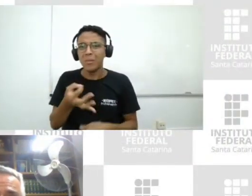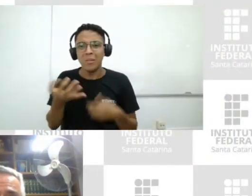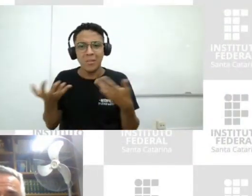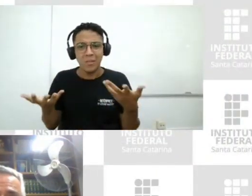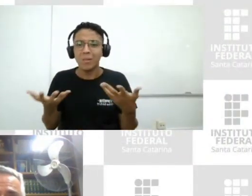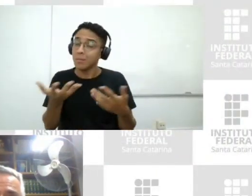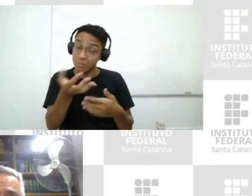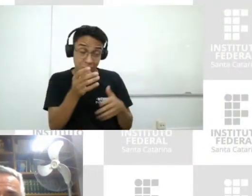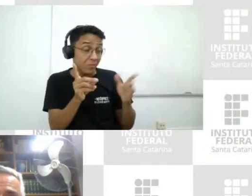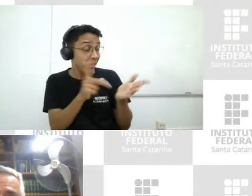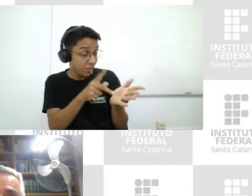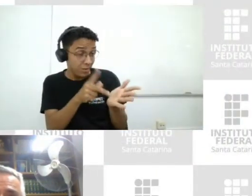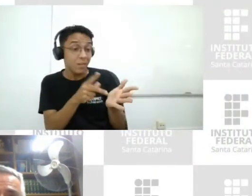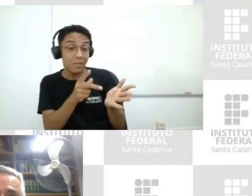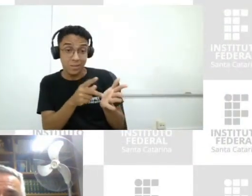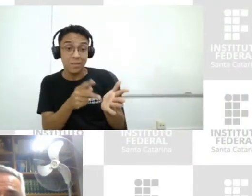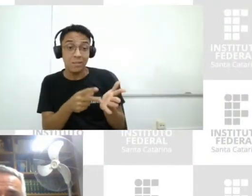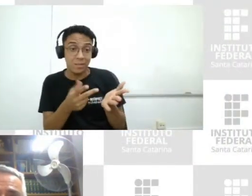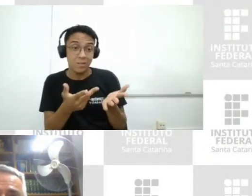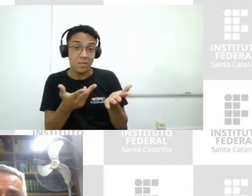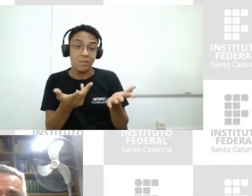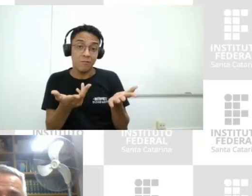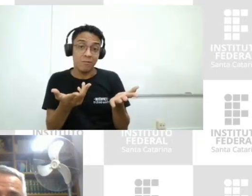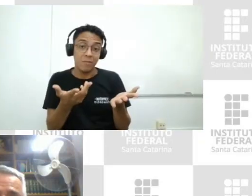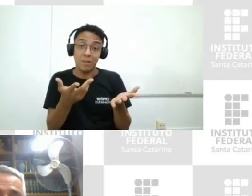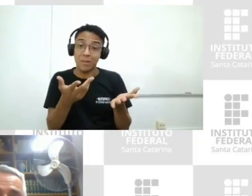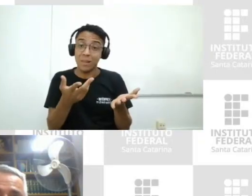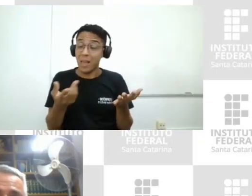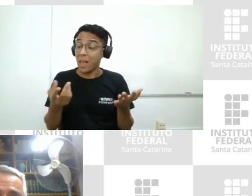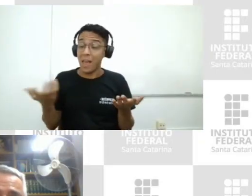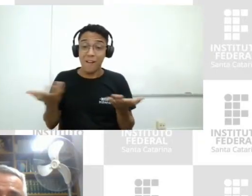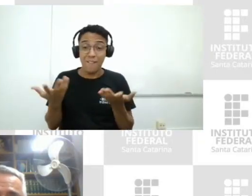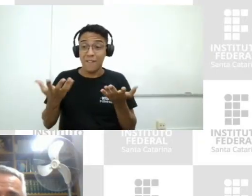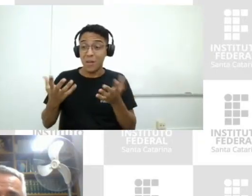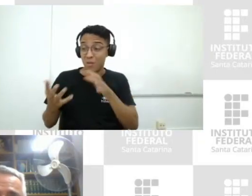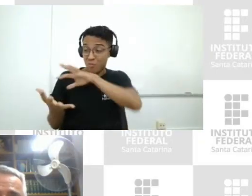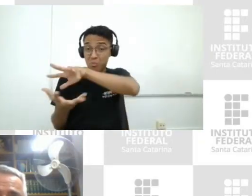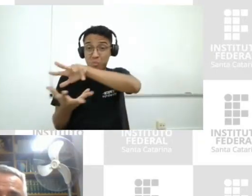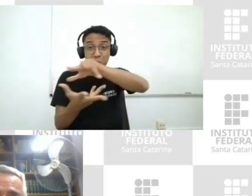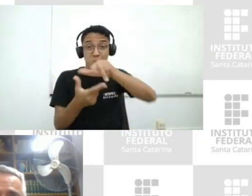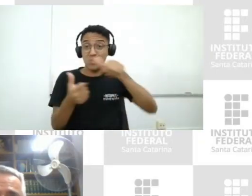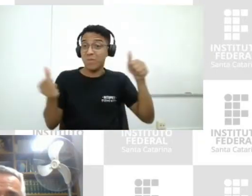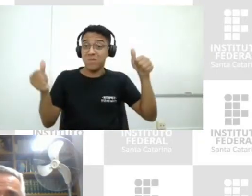Total, tá certo? É a confissão de fracasso da nossa civilização.